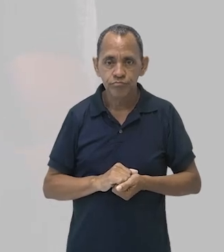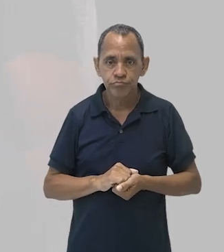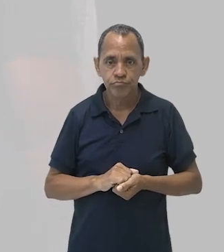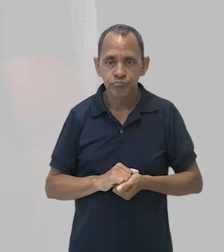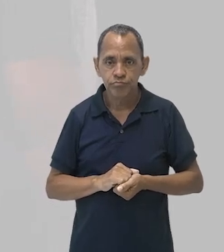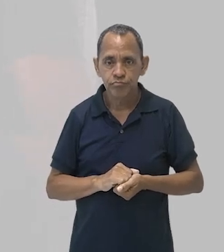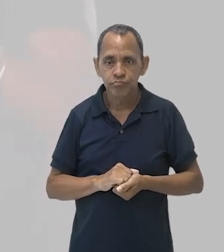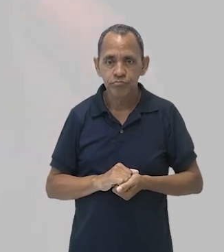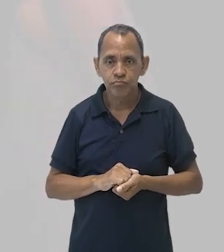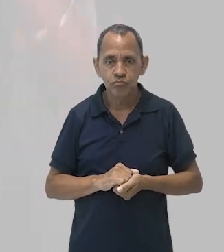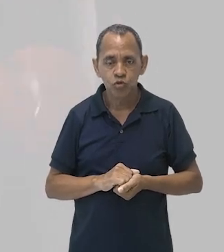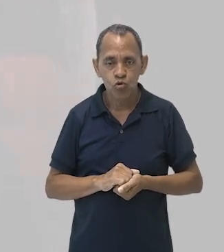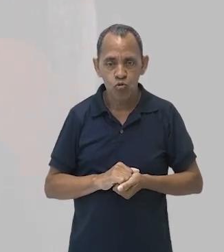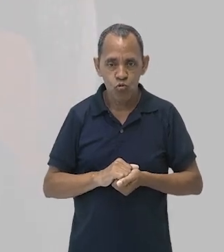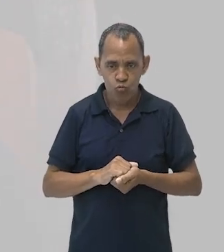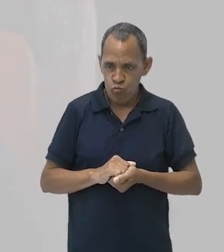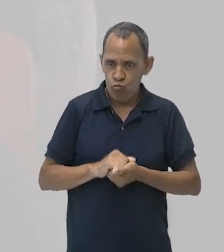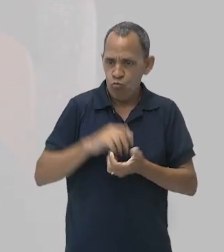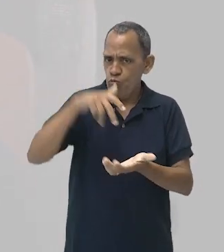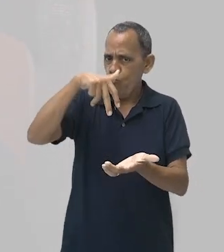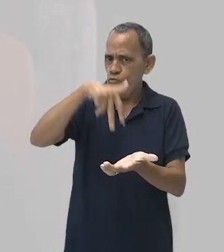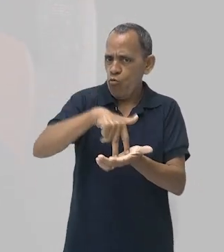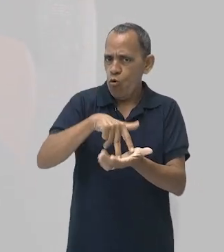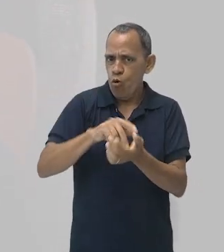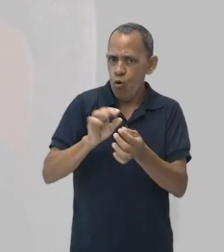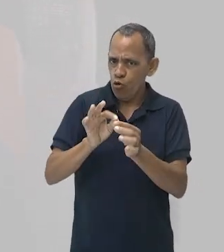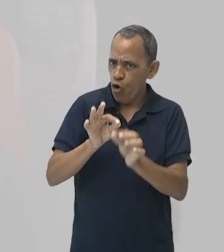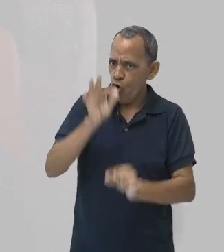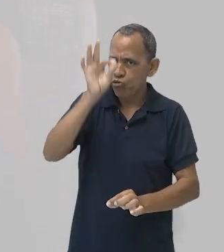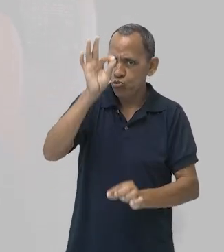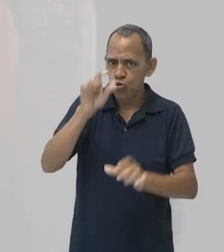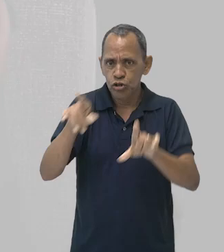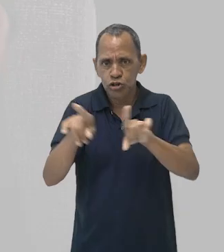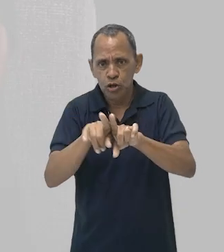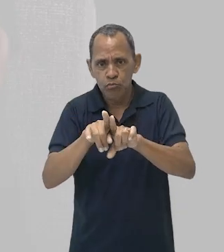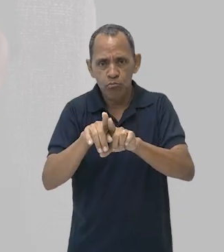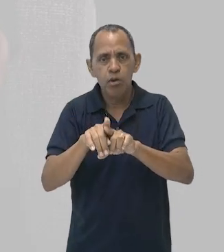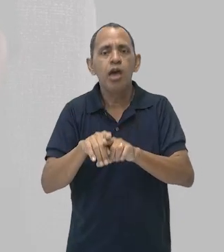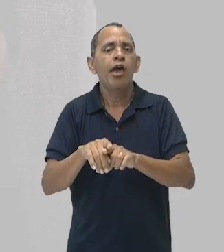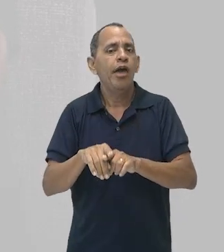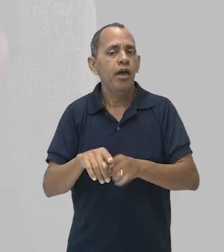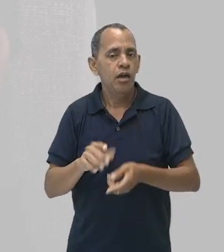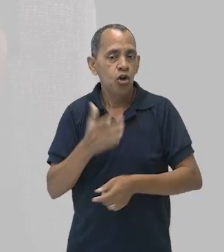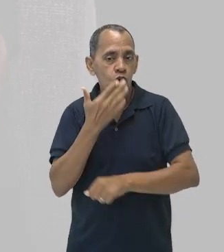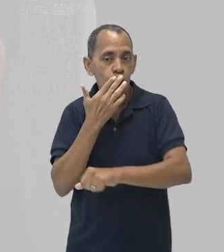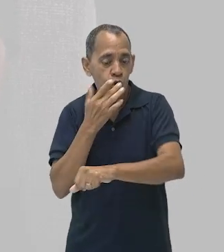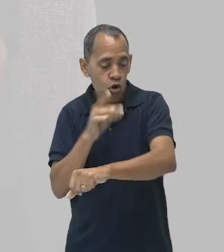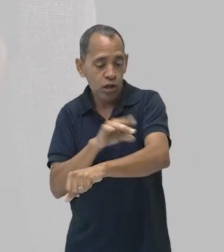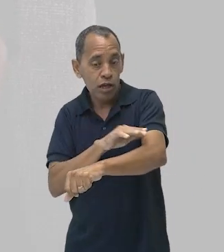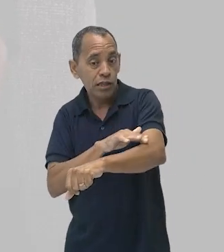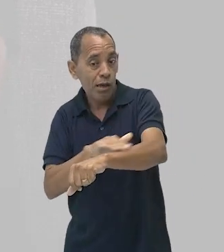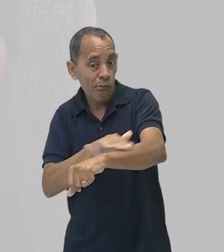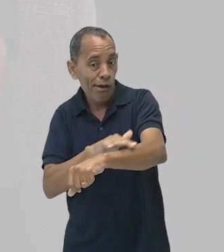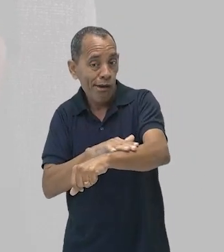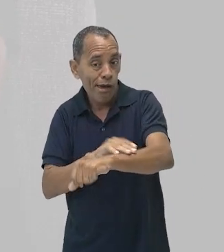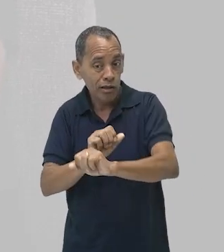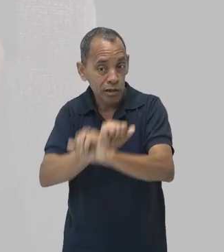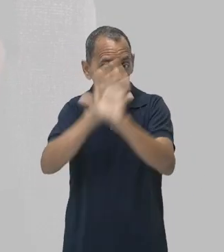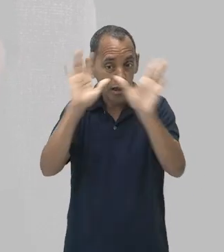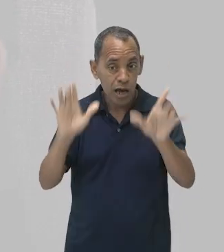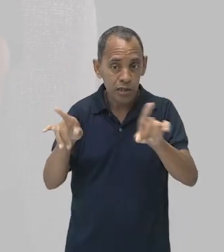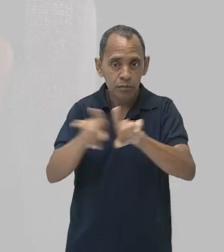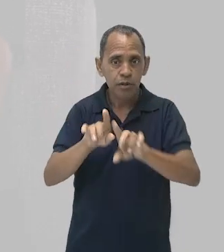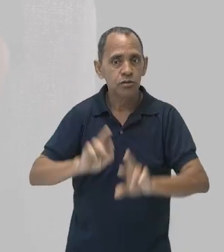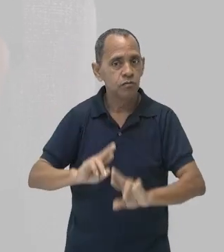um grande porte, altura, pele clara, infelizmente, e